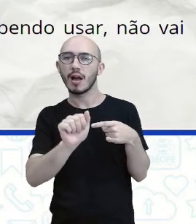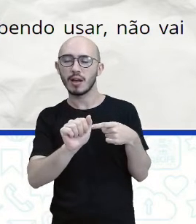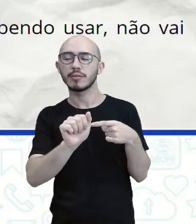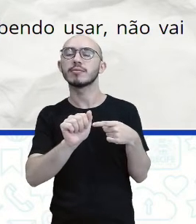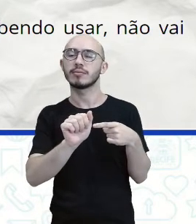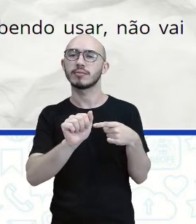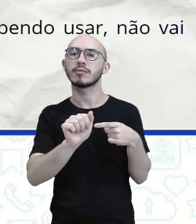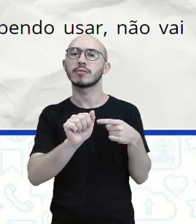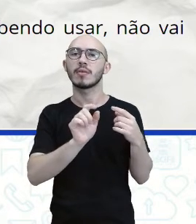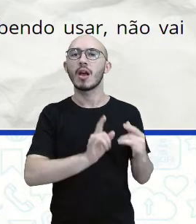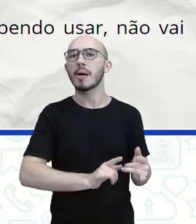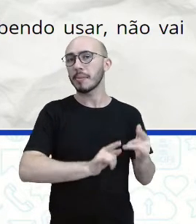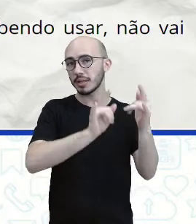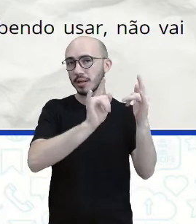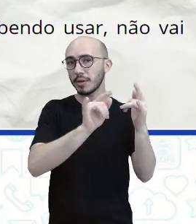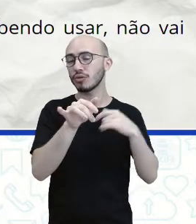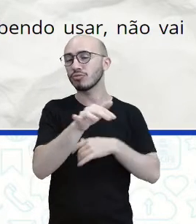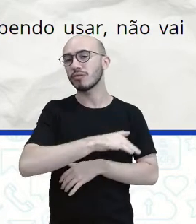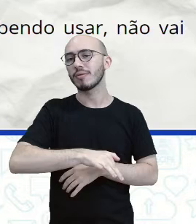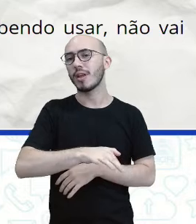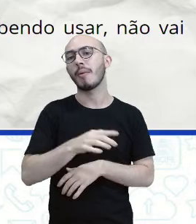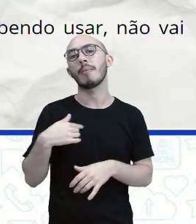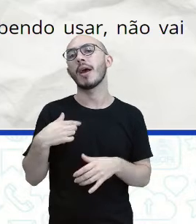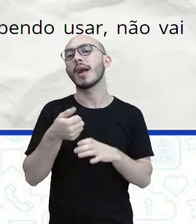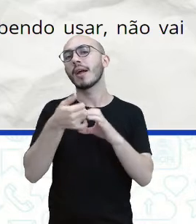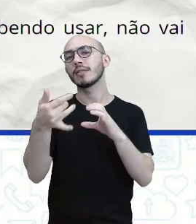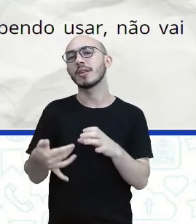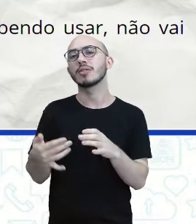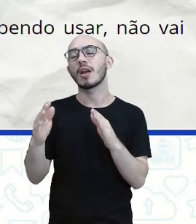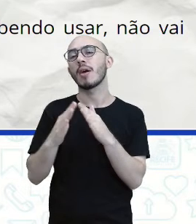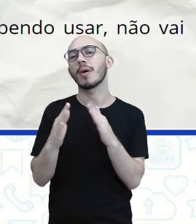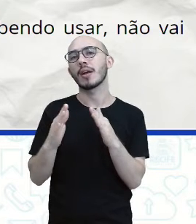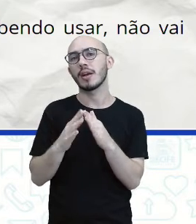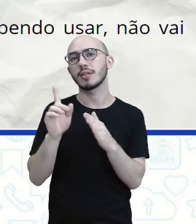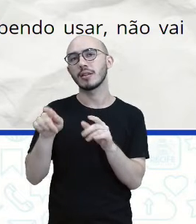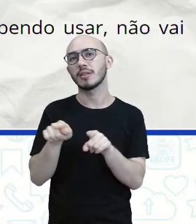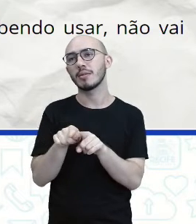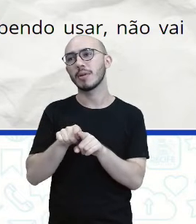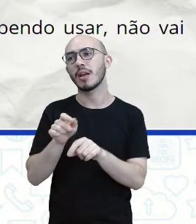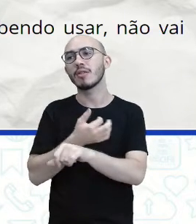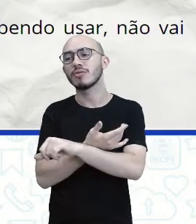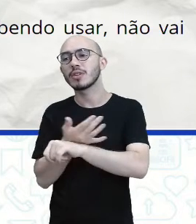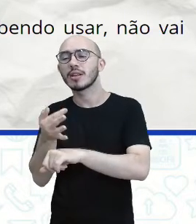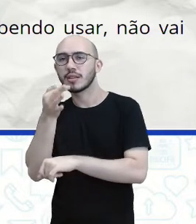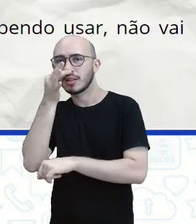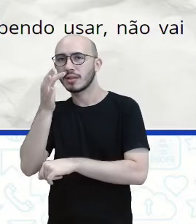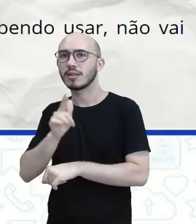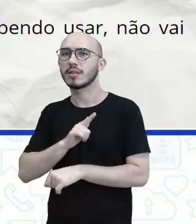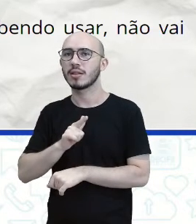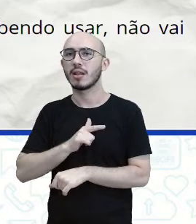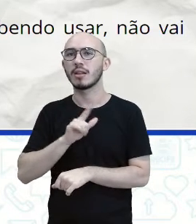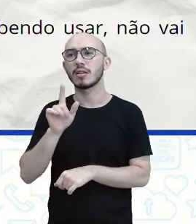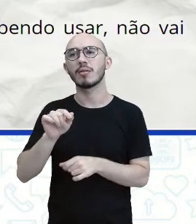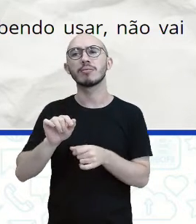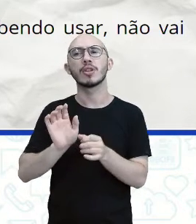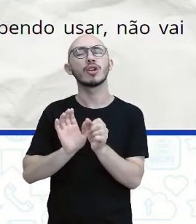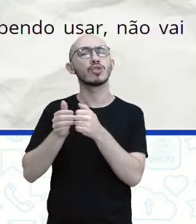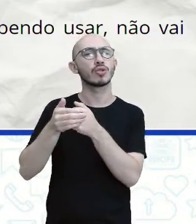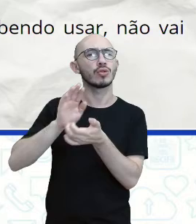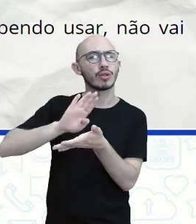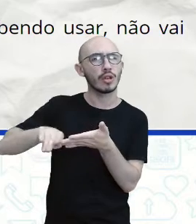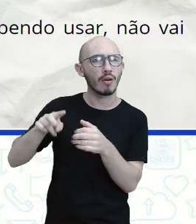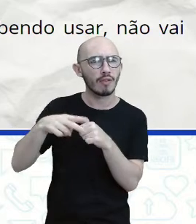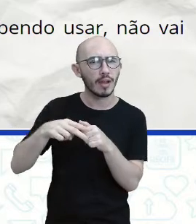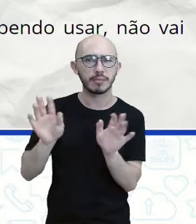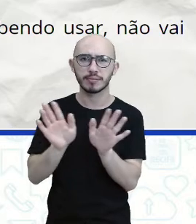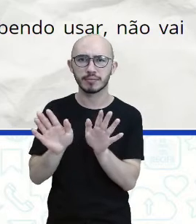as vantagens de uma casa, além de poder desfrutar de um jardim. Aqui a gente não tem omissão do verbo. Compre sem